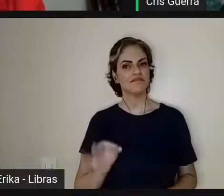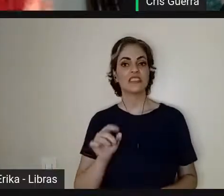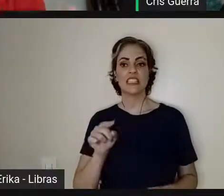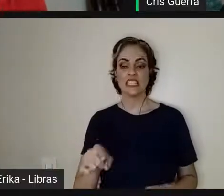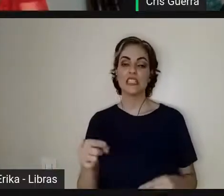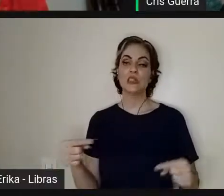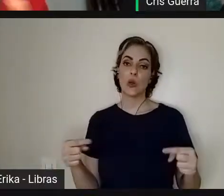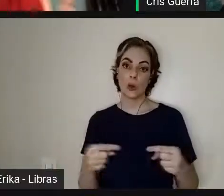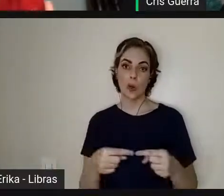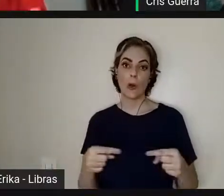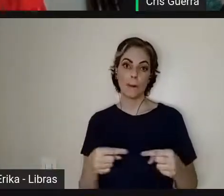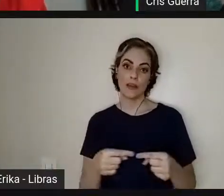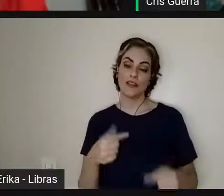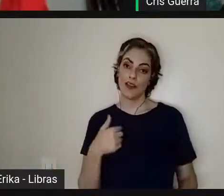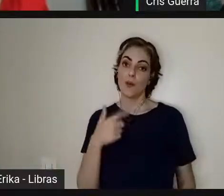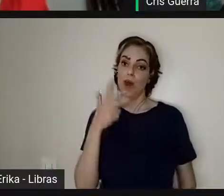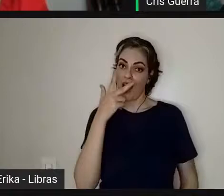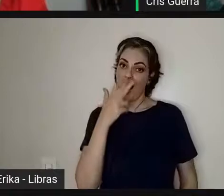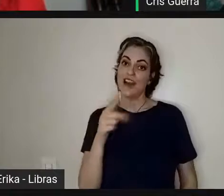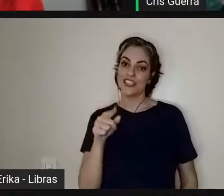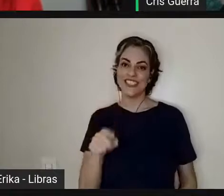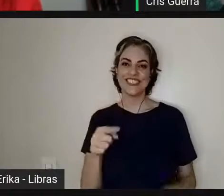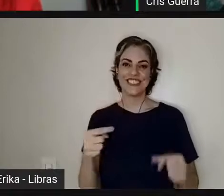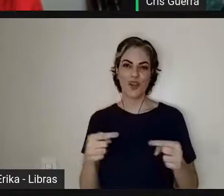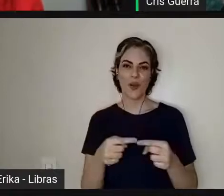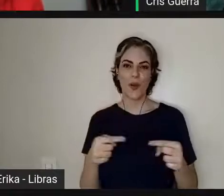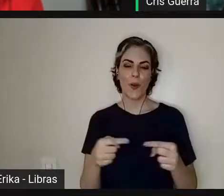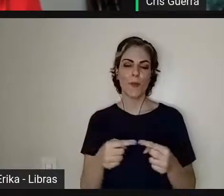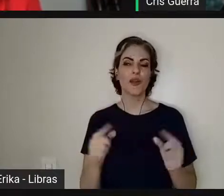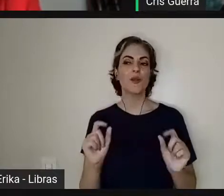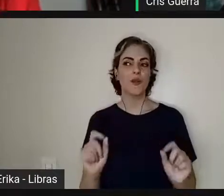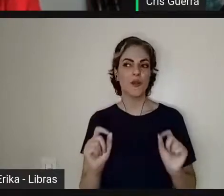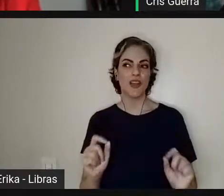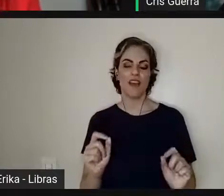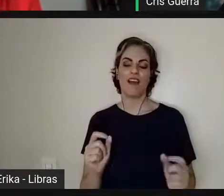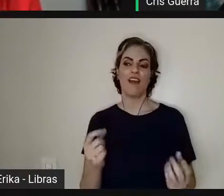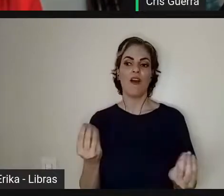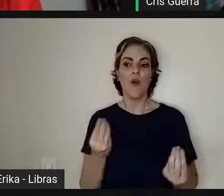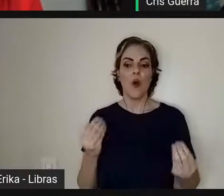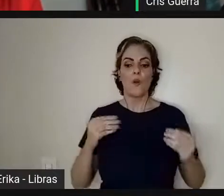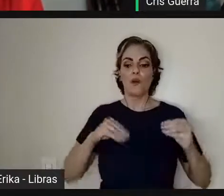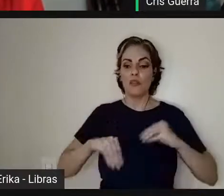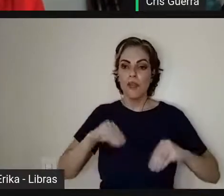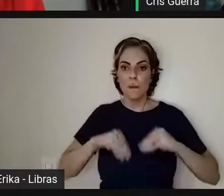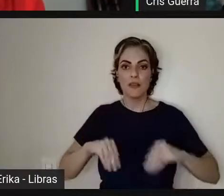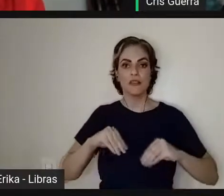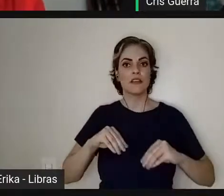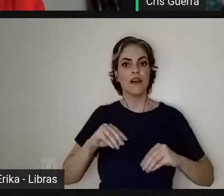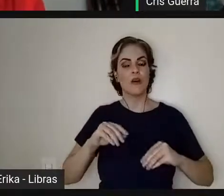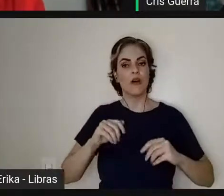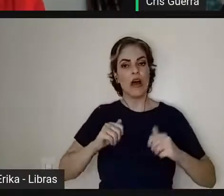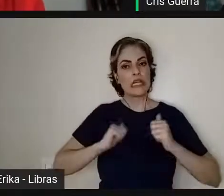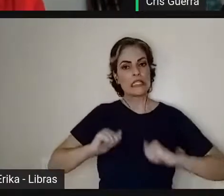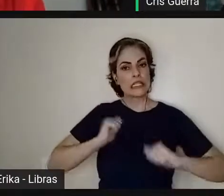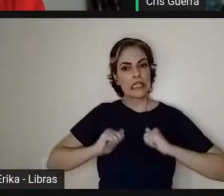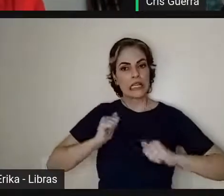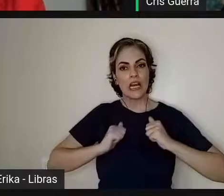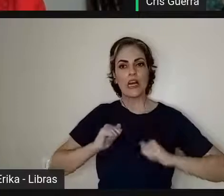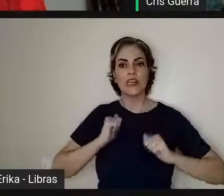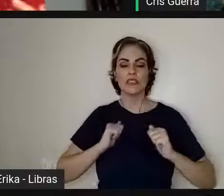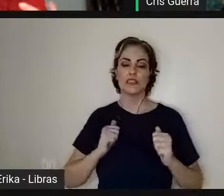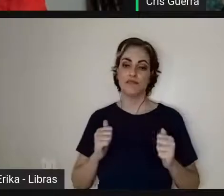com acho que totalmente, né, com a questão da depressão, da ansiedade, né, que você,